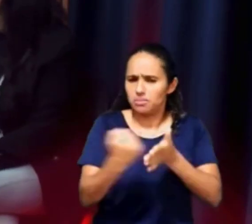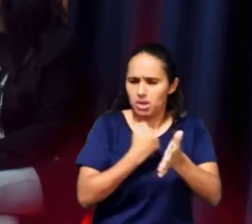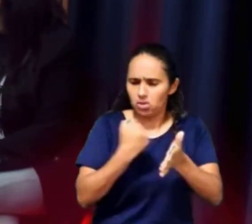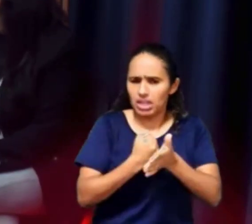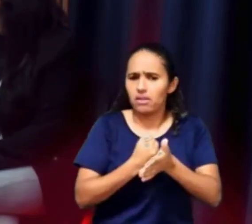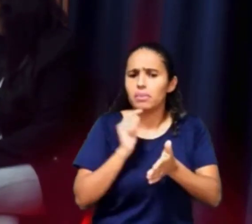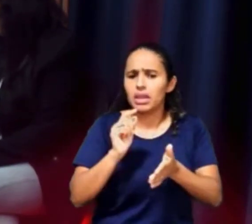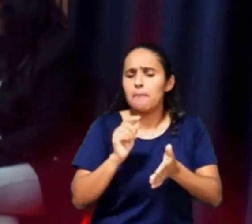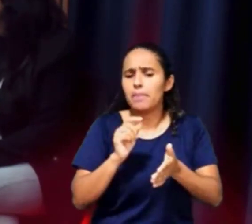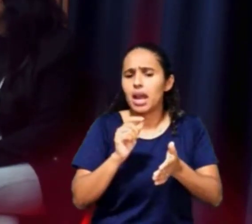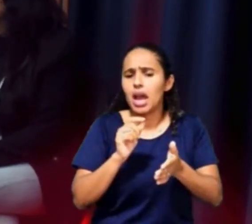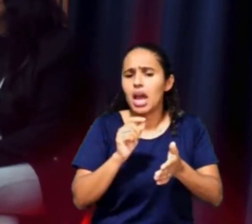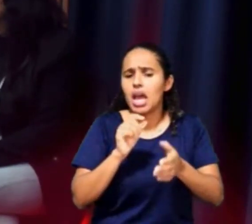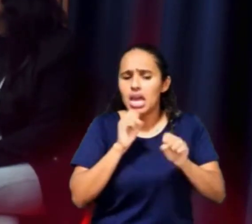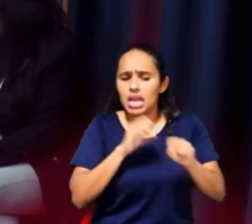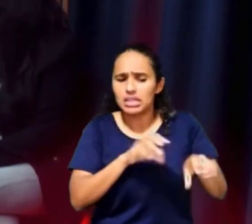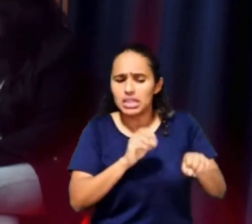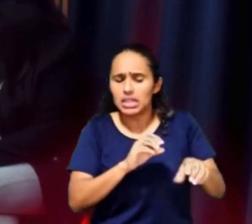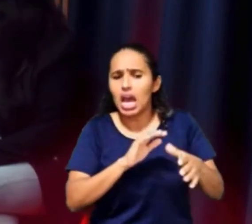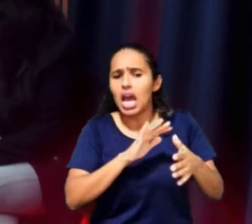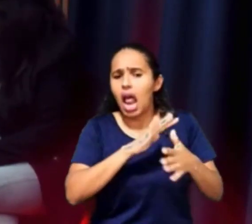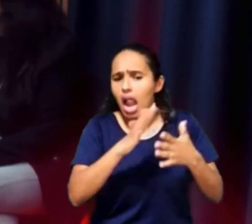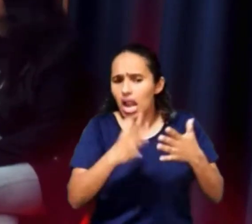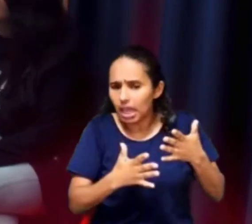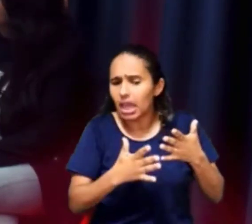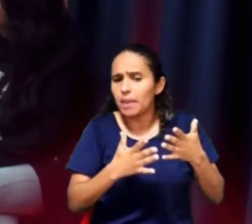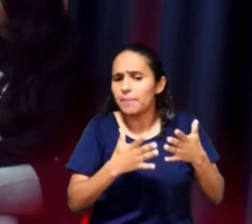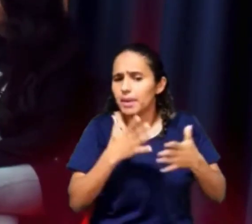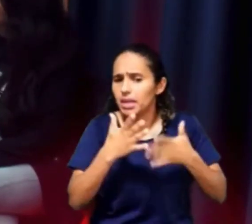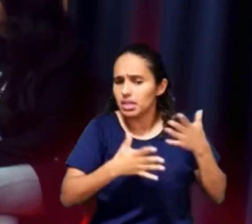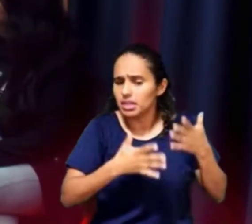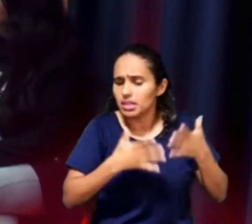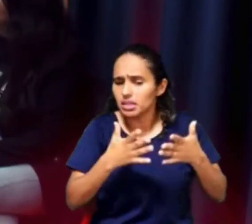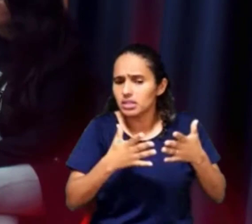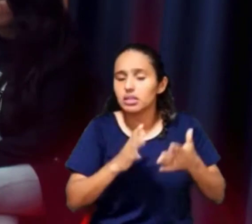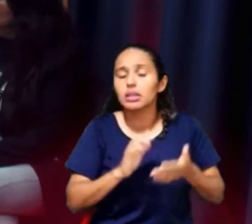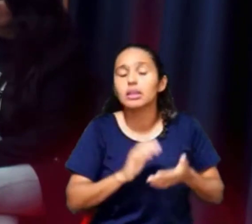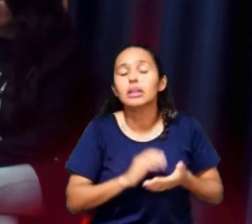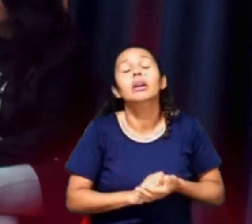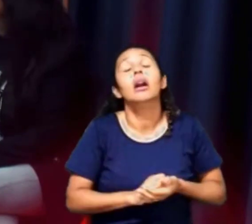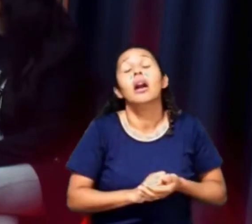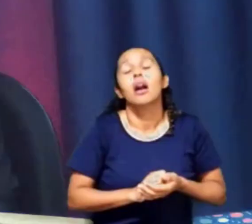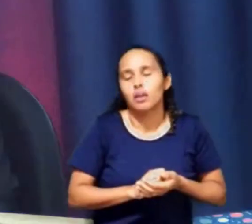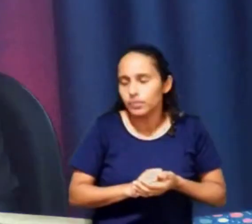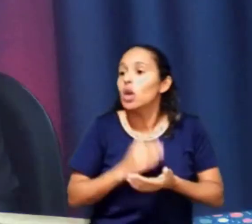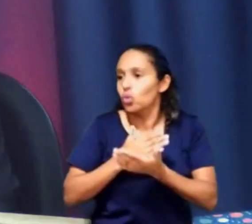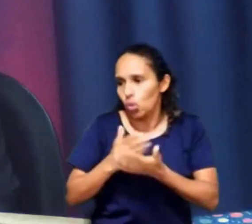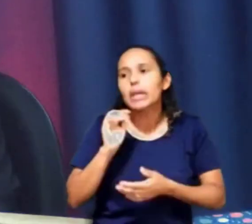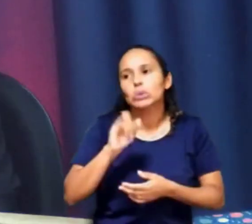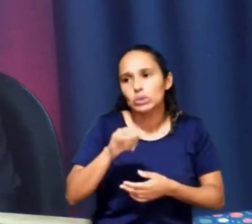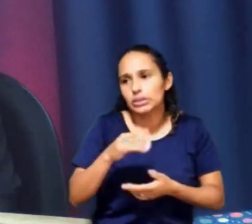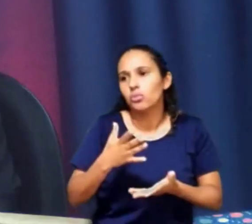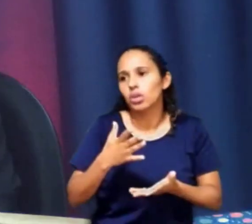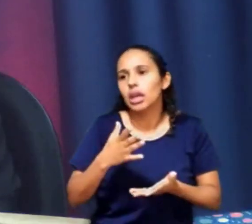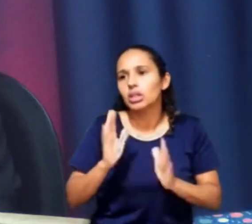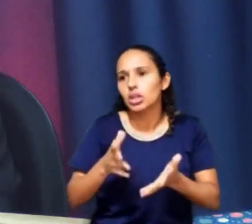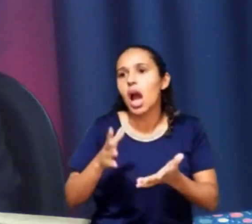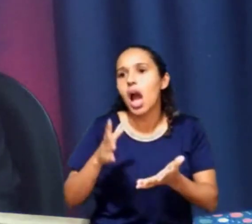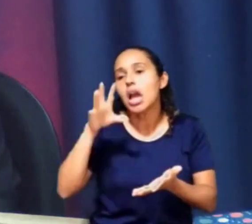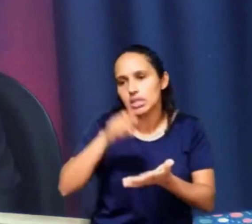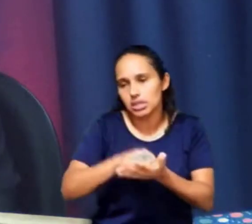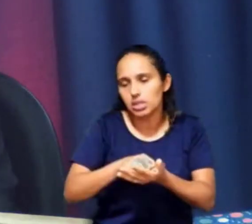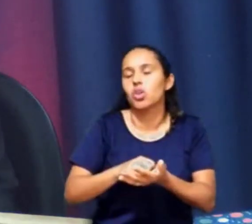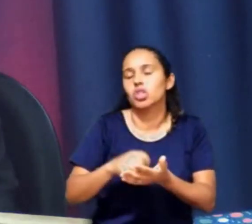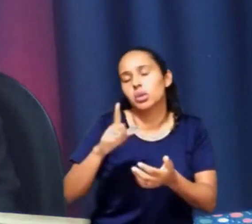época já começou a abrir inscrições, né, para quem tinha o curso de Libras, porque tinha essa nomenclatura